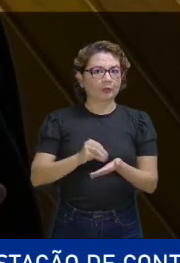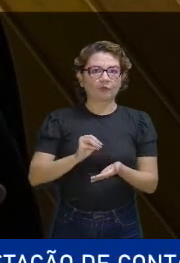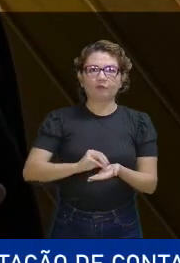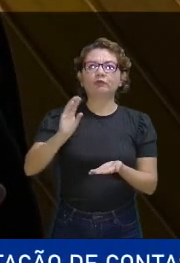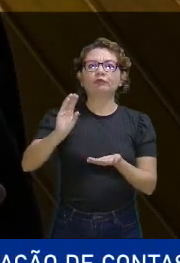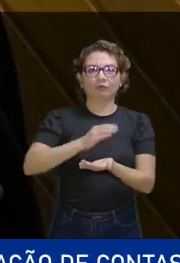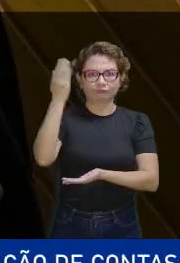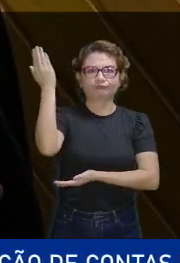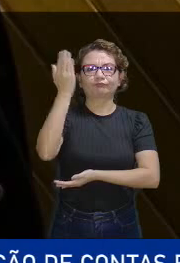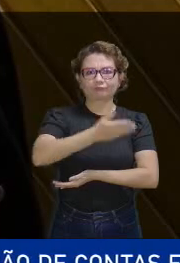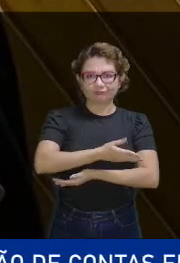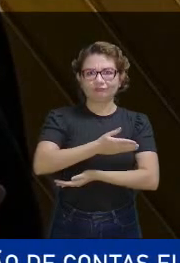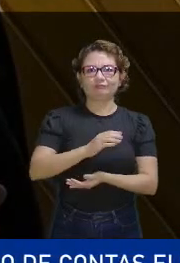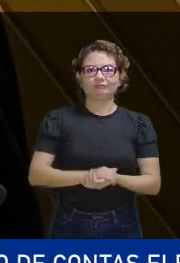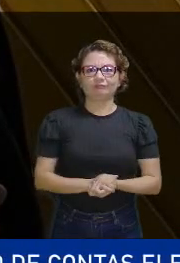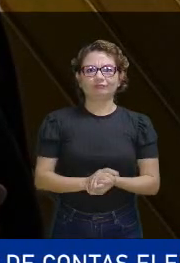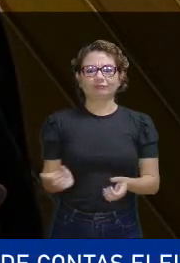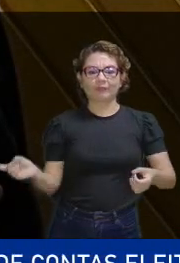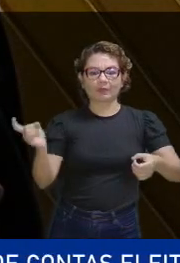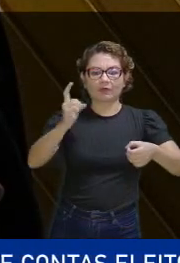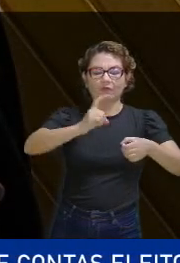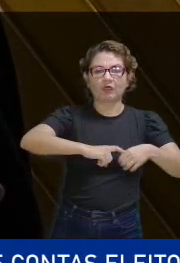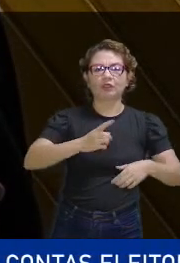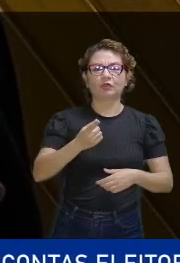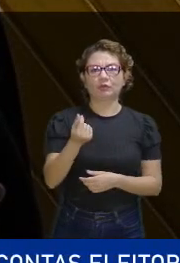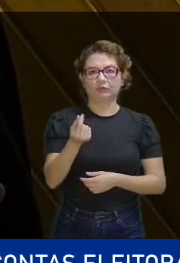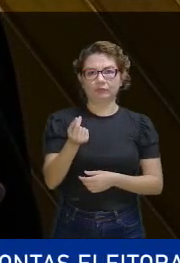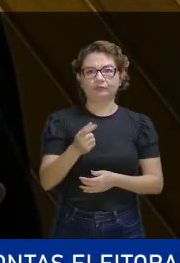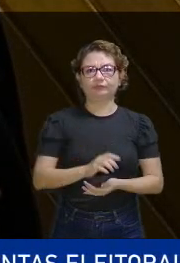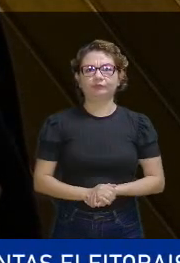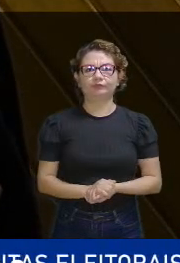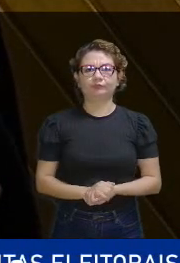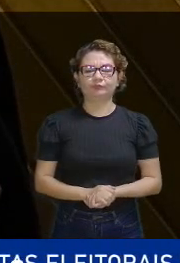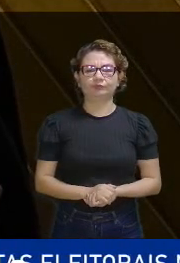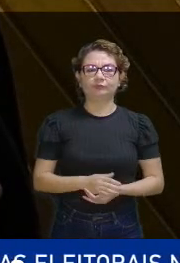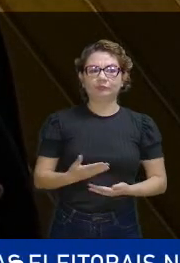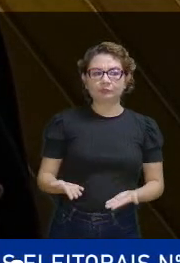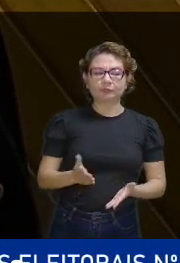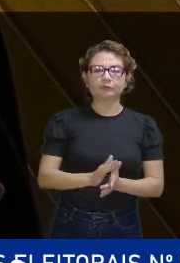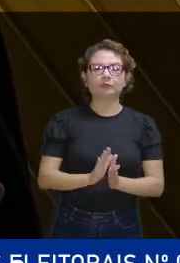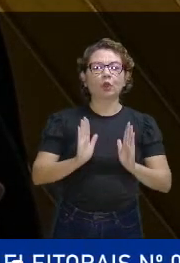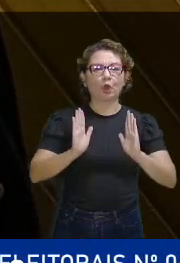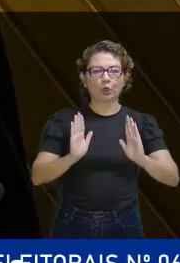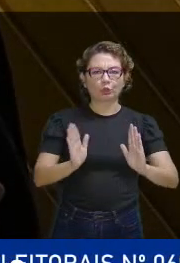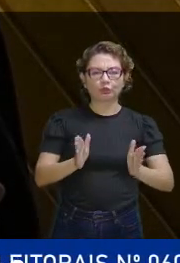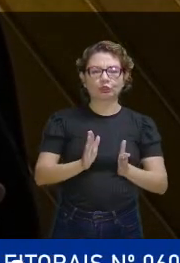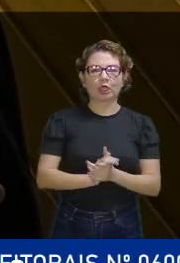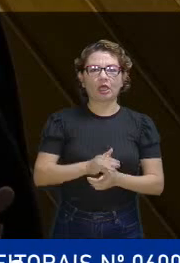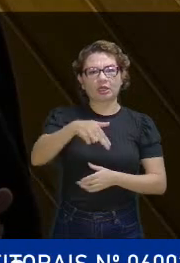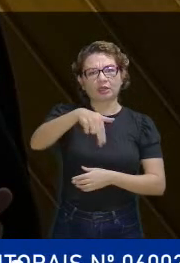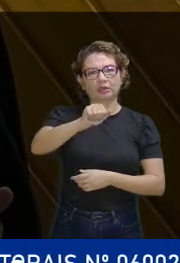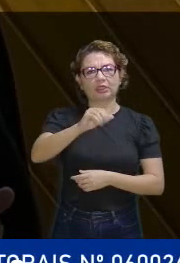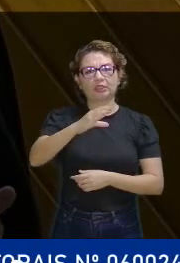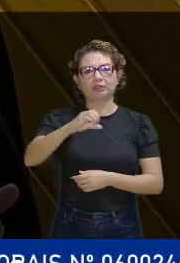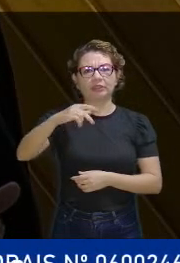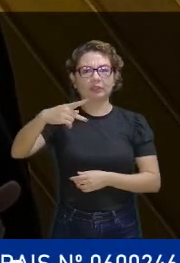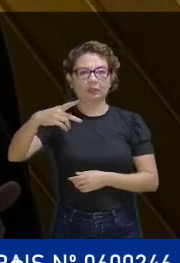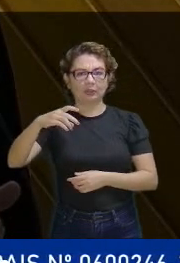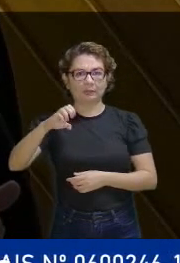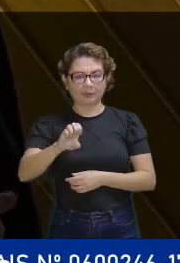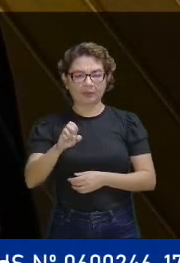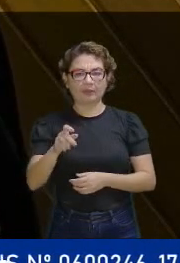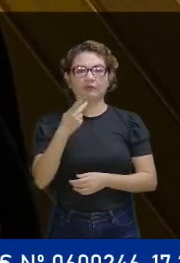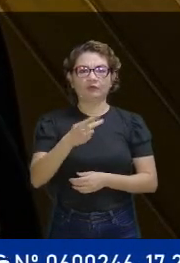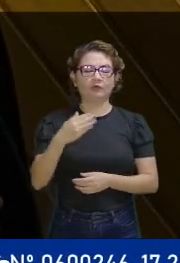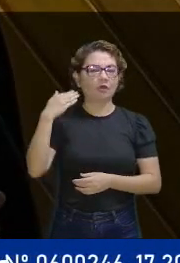sem, contudo, ordenar a devolução de valores ao Tesouro Nacional. Segundo informado pelo NACEP, o partido não abriu